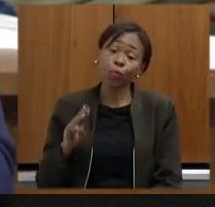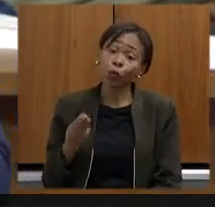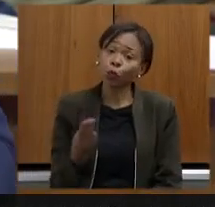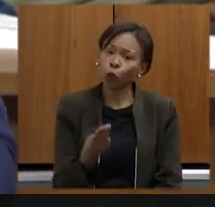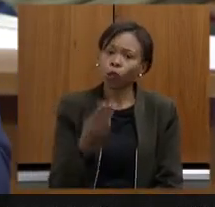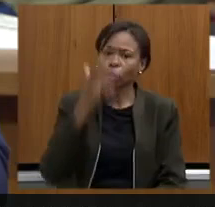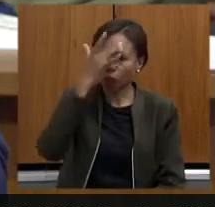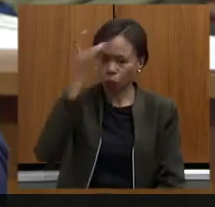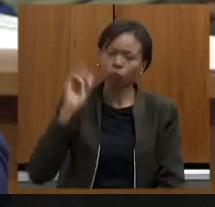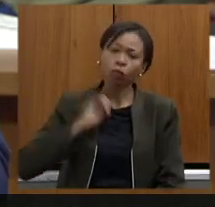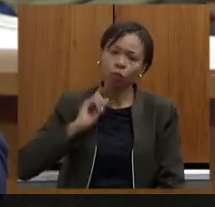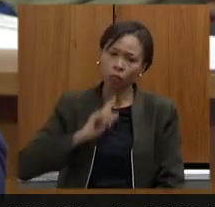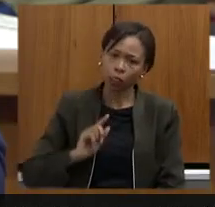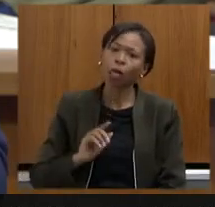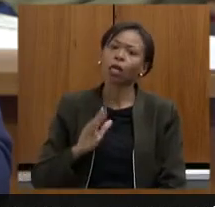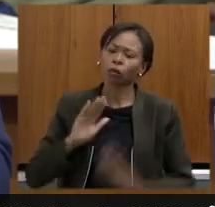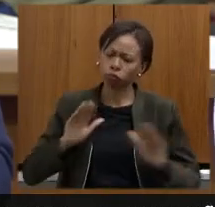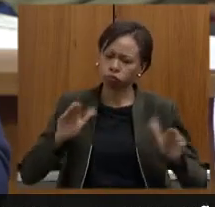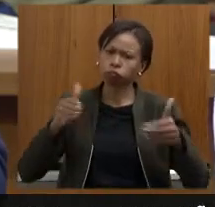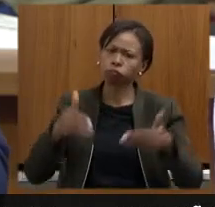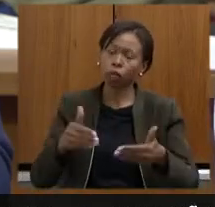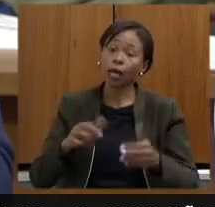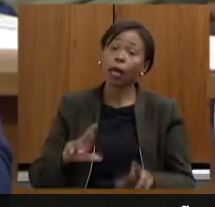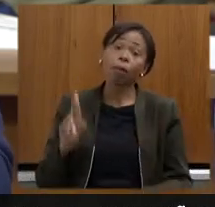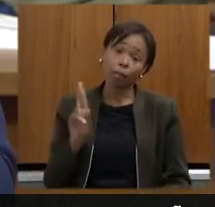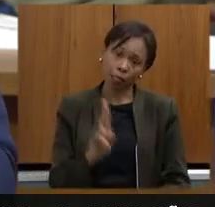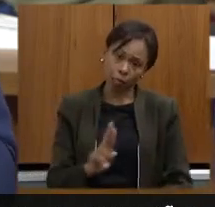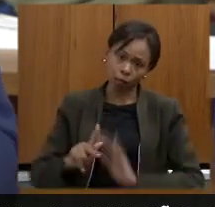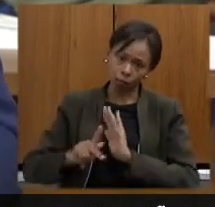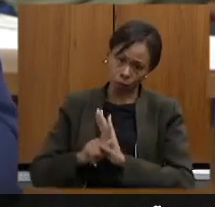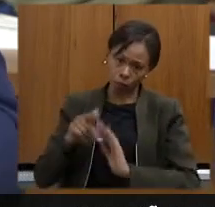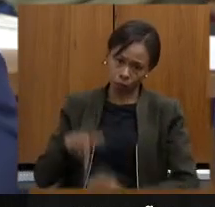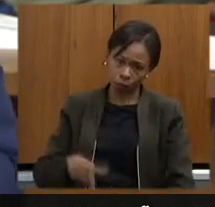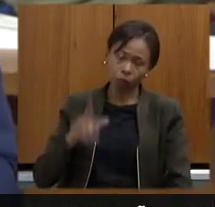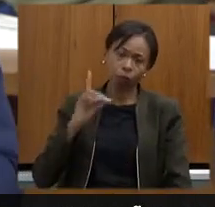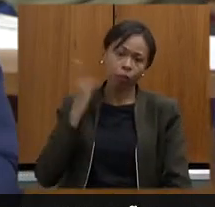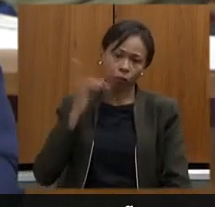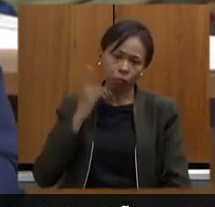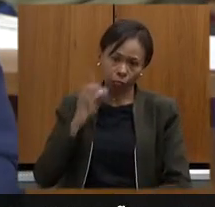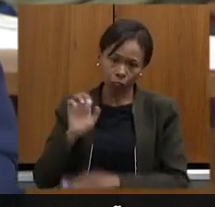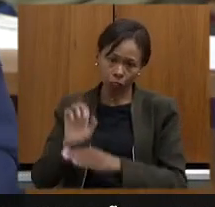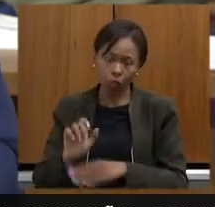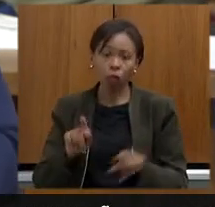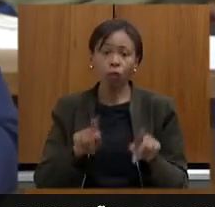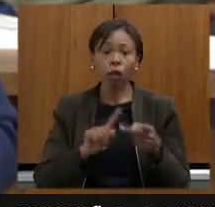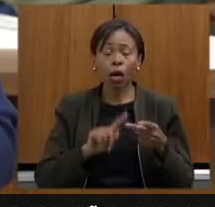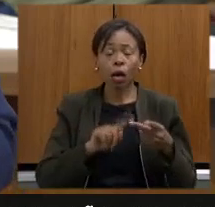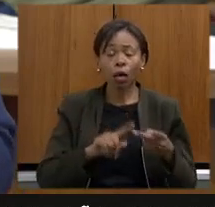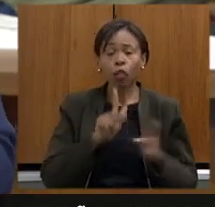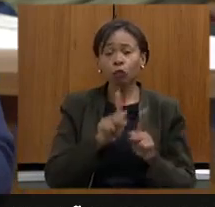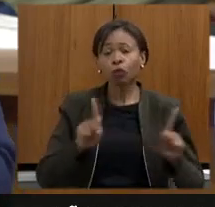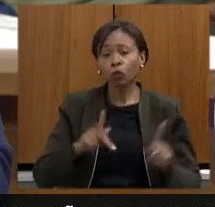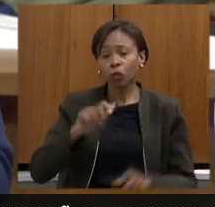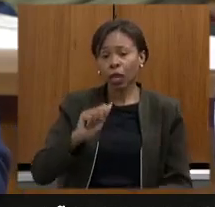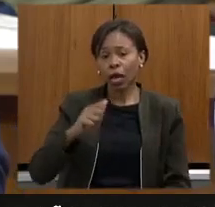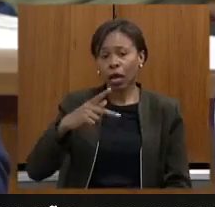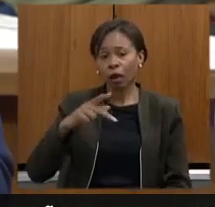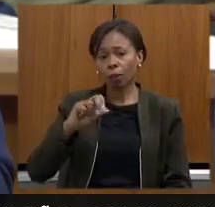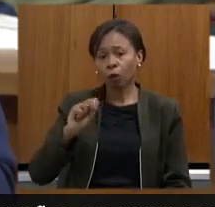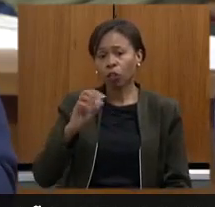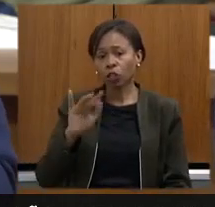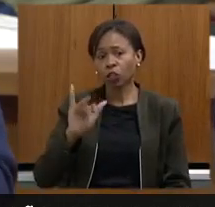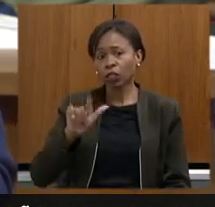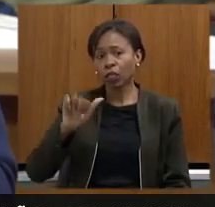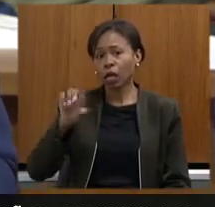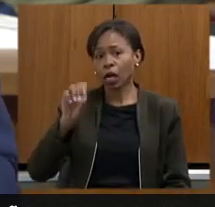na ponta sendo representados pelos nossos deputados estaduais é a que são os professores apostilados realmente é essa é uma